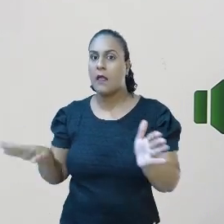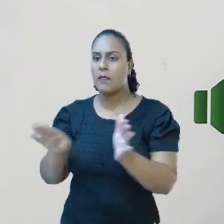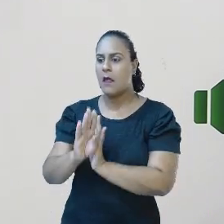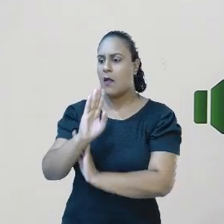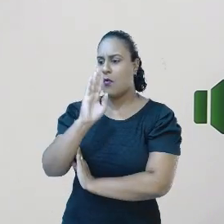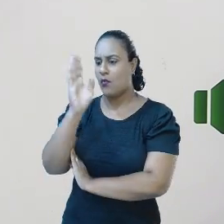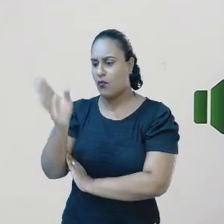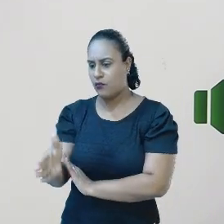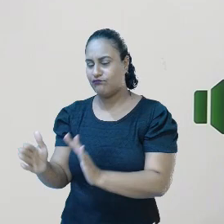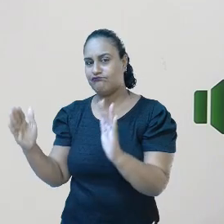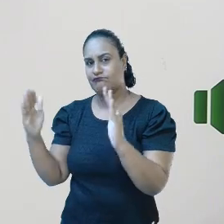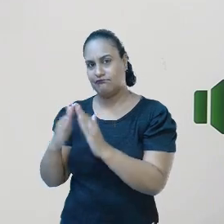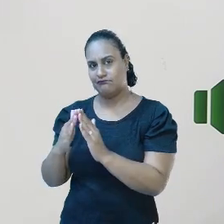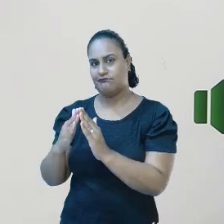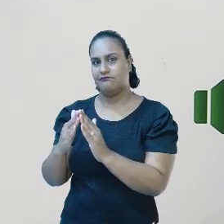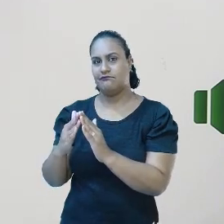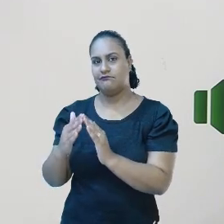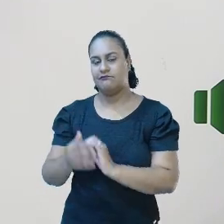casas. E aí,